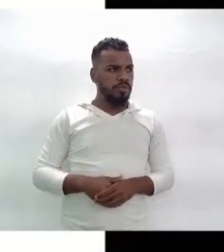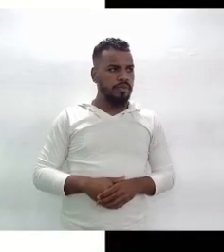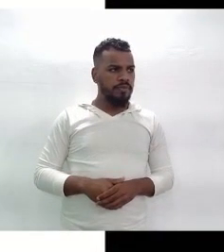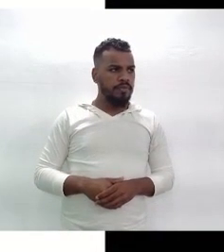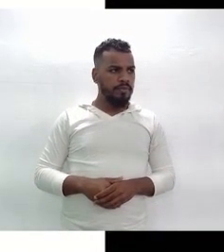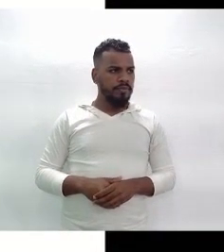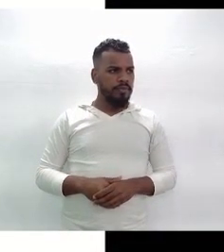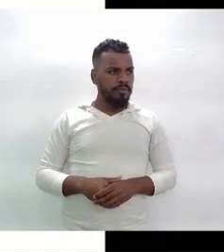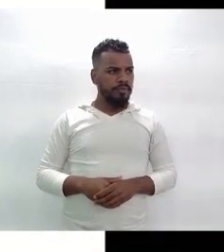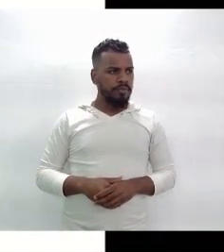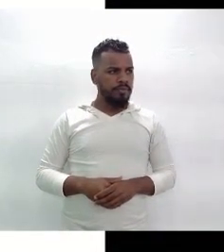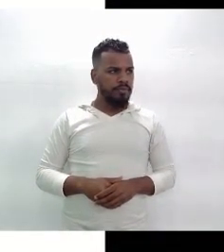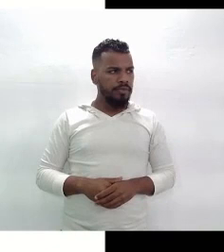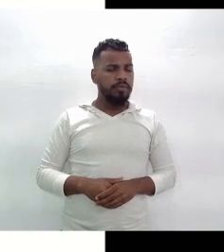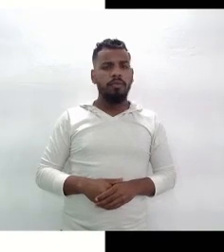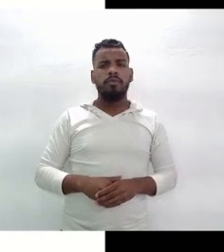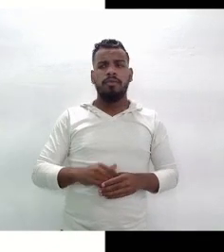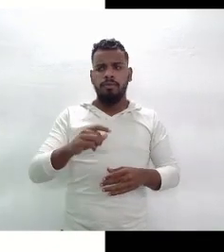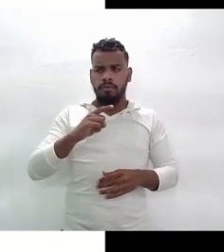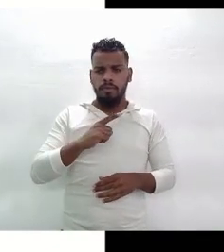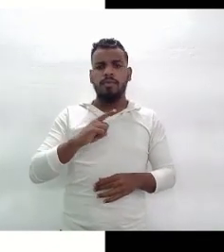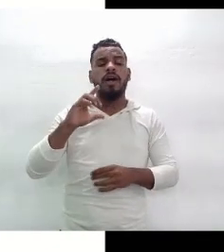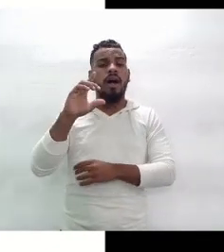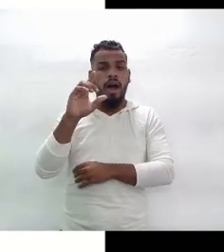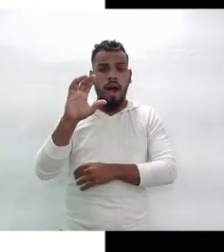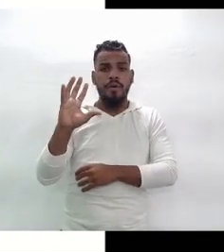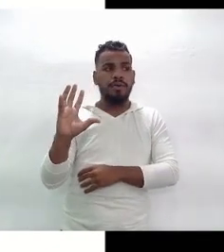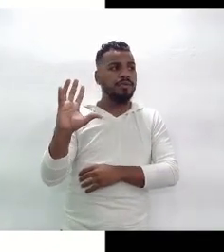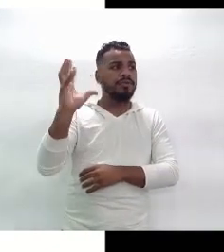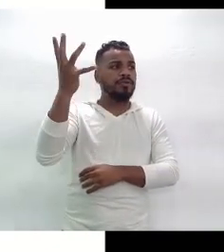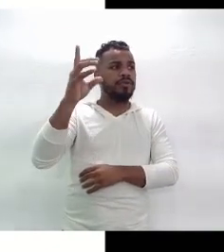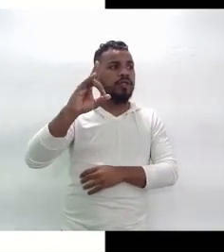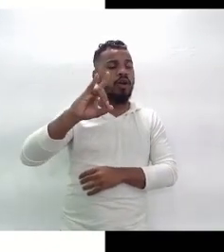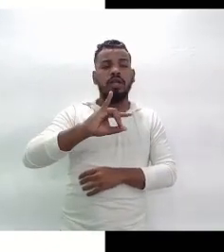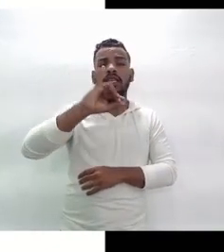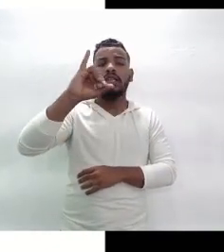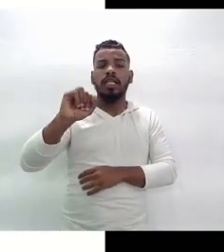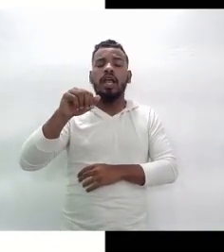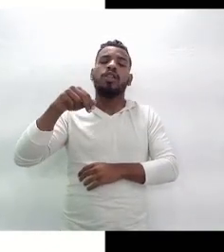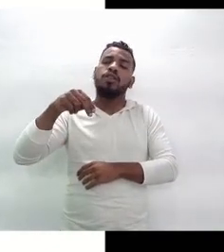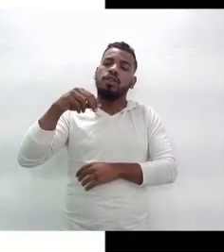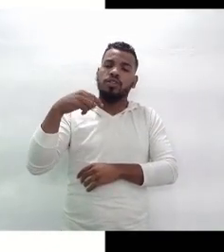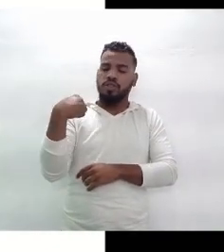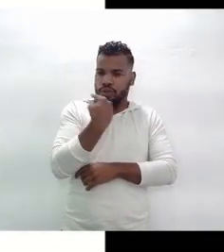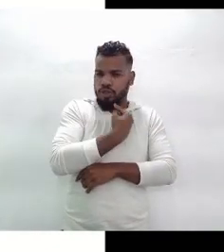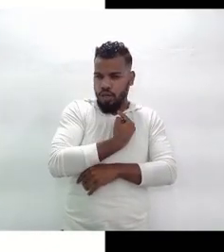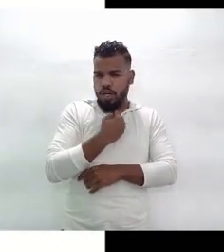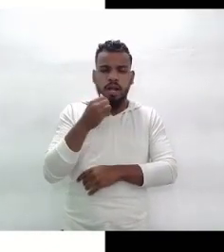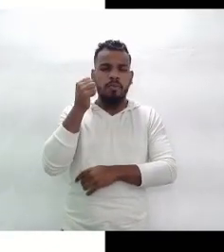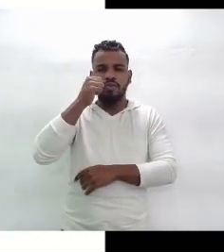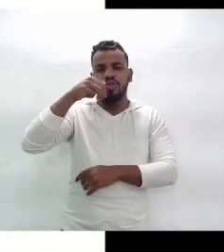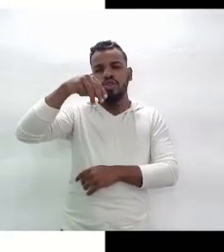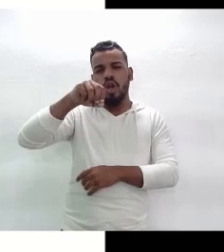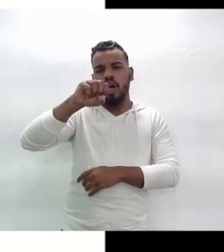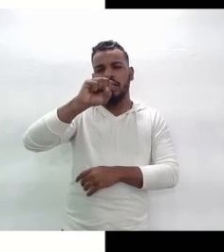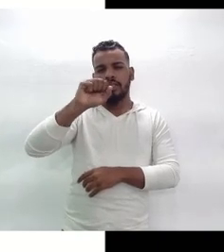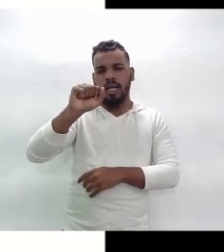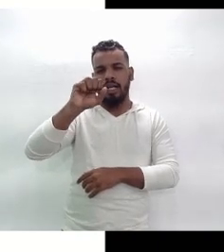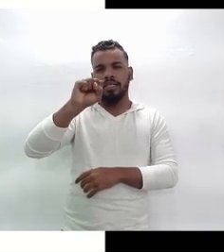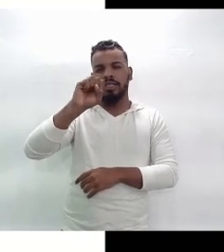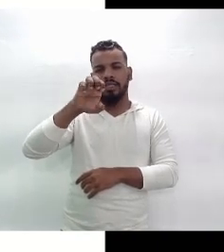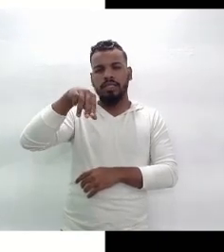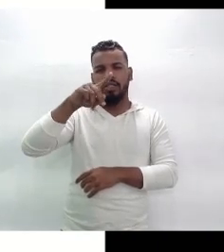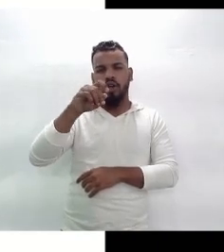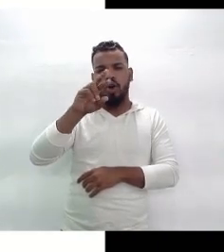mostra, né, que a coroação aconteciam no dia de Nossa Senhora do Rosário, E os homens,